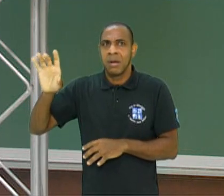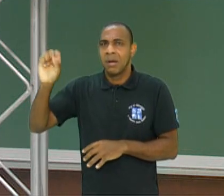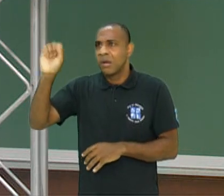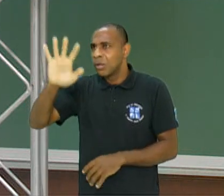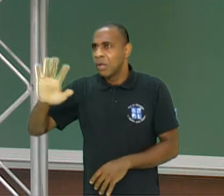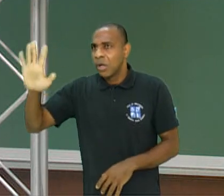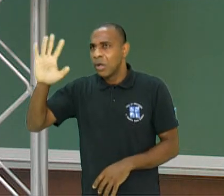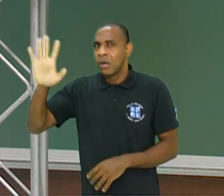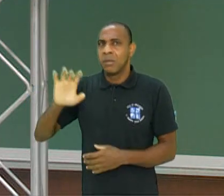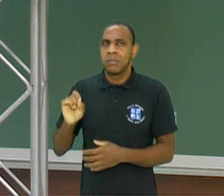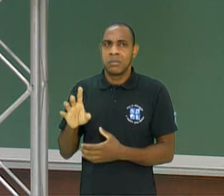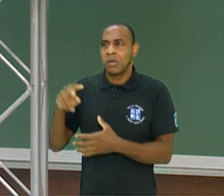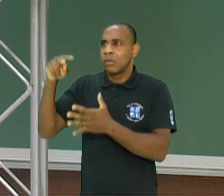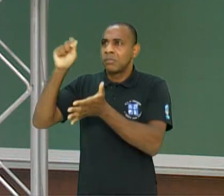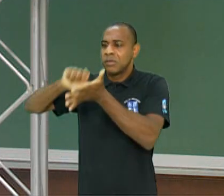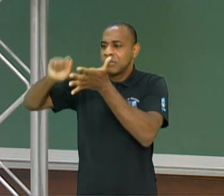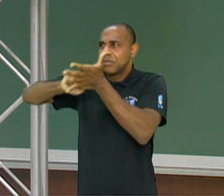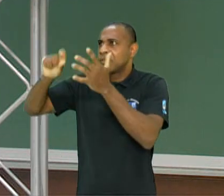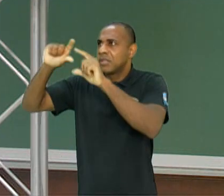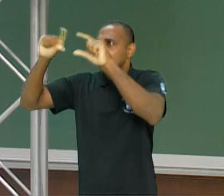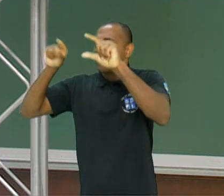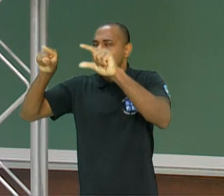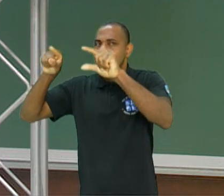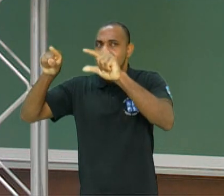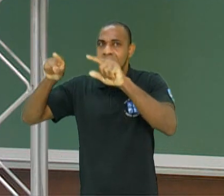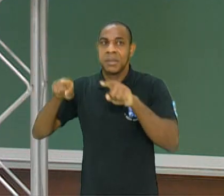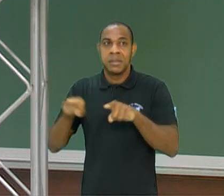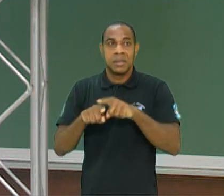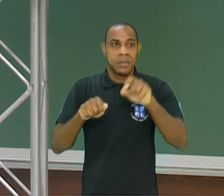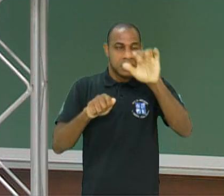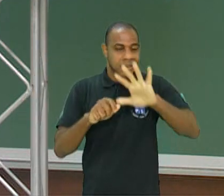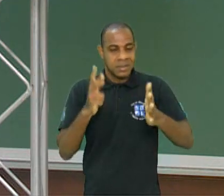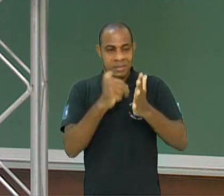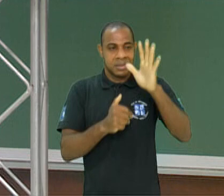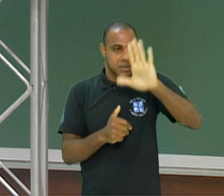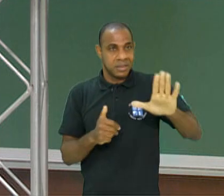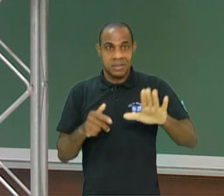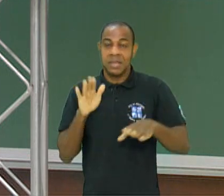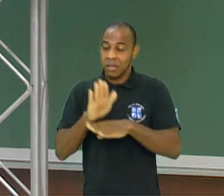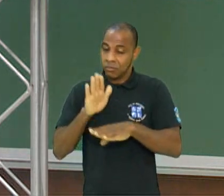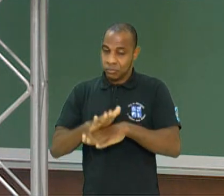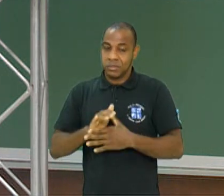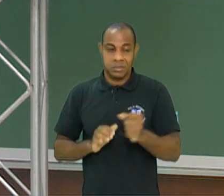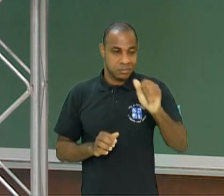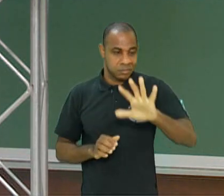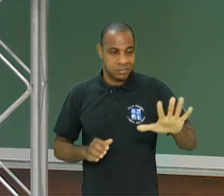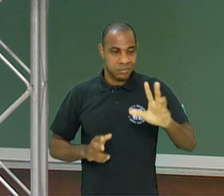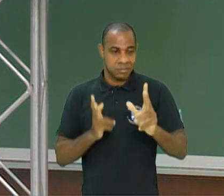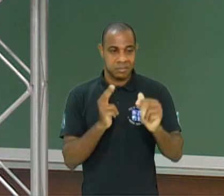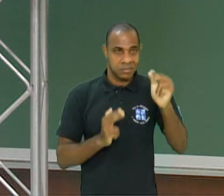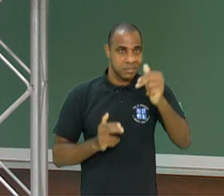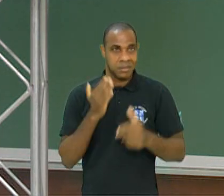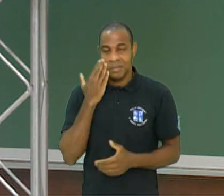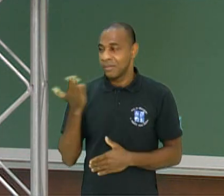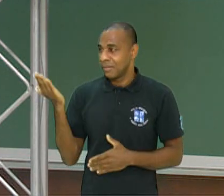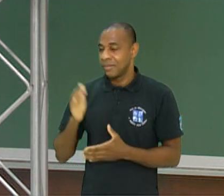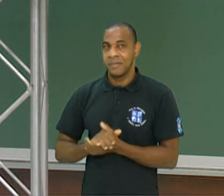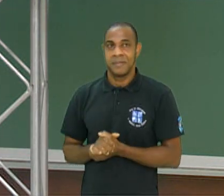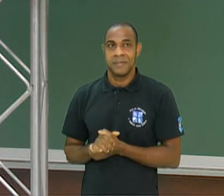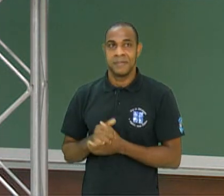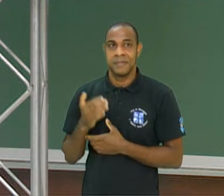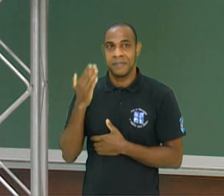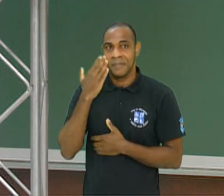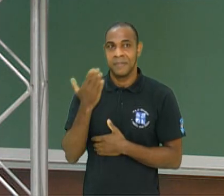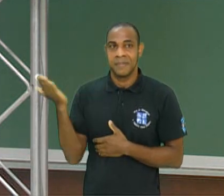só o verbal, mas o não verbal ajuda bastante para vocês fazerem as duas questões que eu coloquei aqui. Então, olha só. Love is. Daí